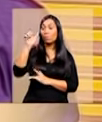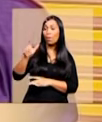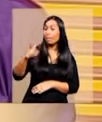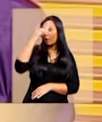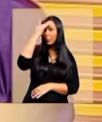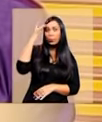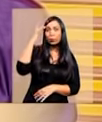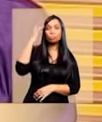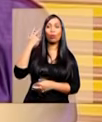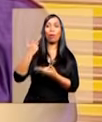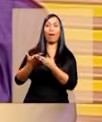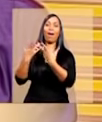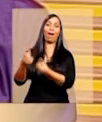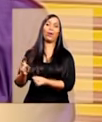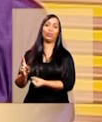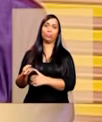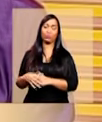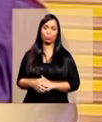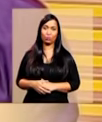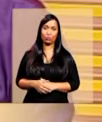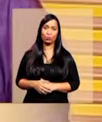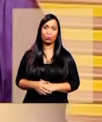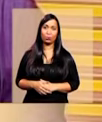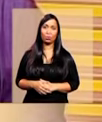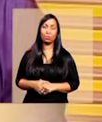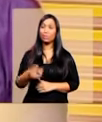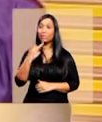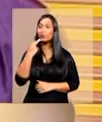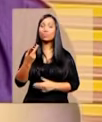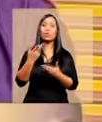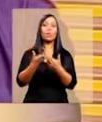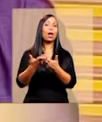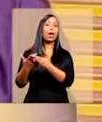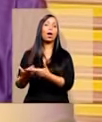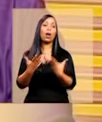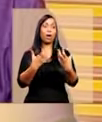não foi uma pessoa que tolerou. Tanto é que ele não diz para